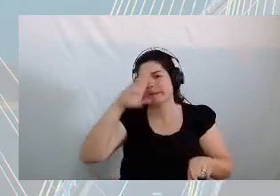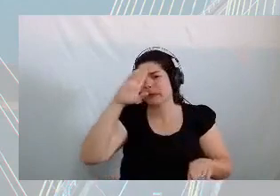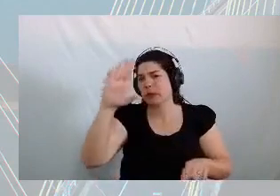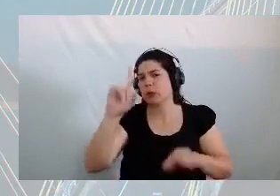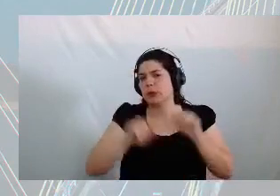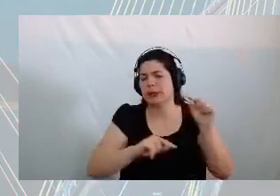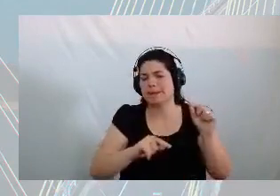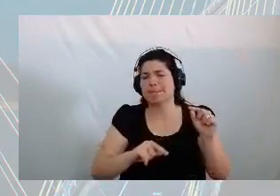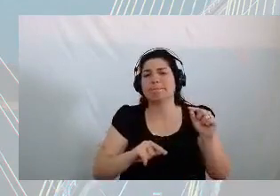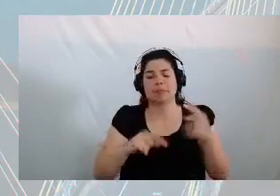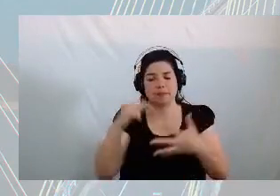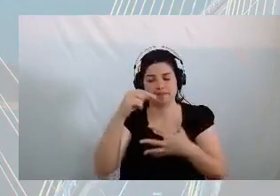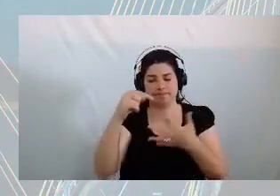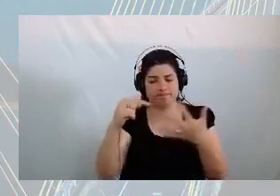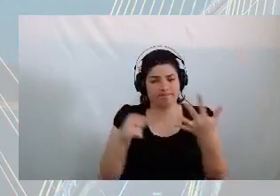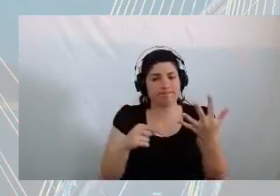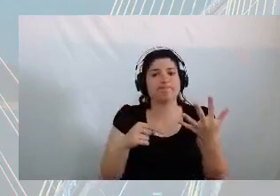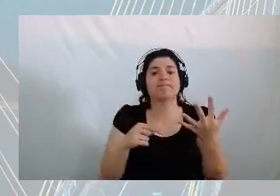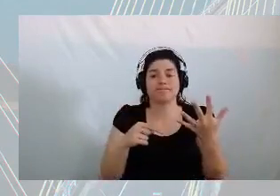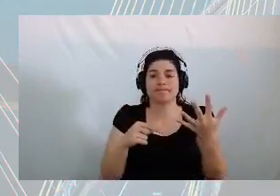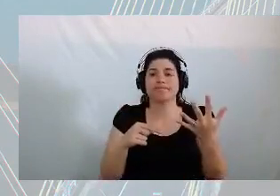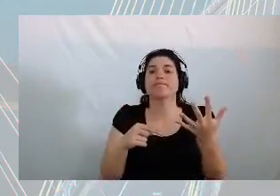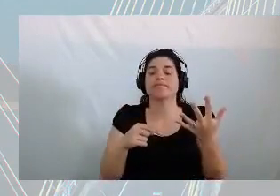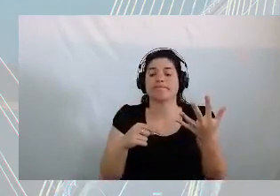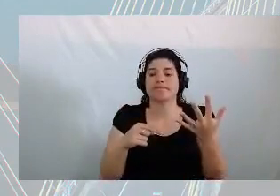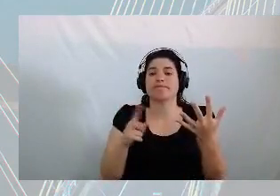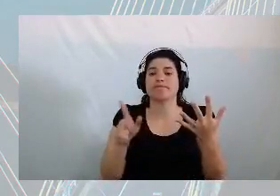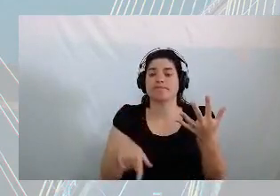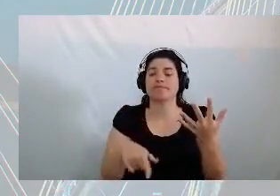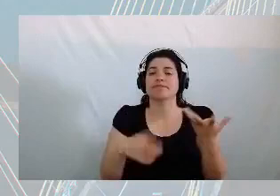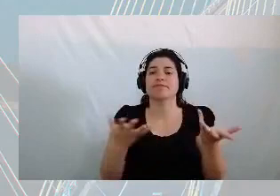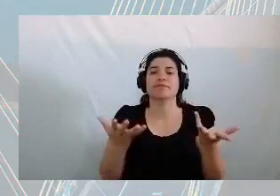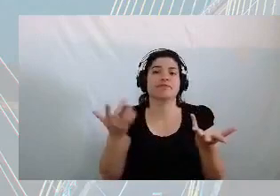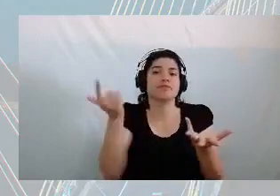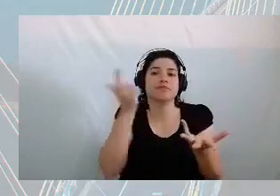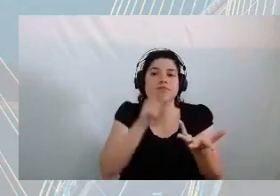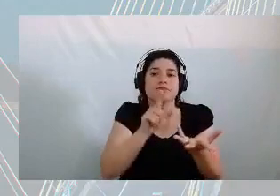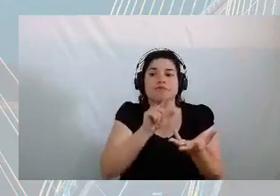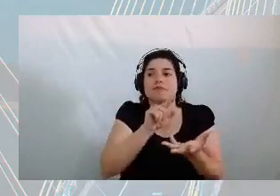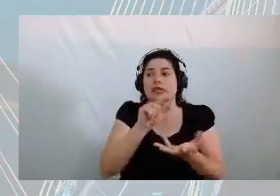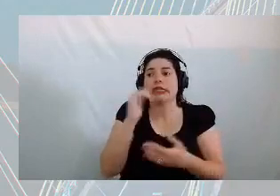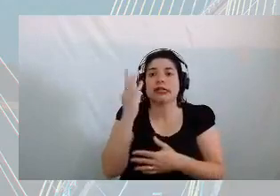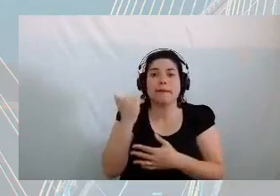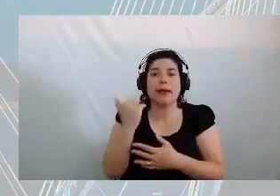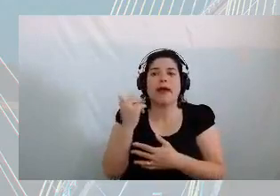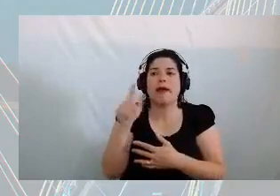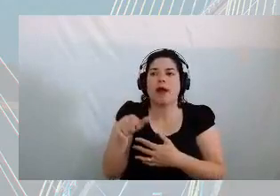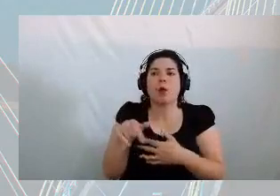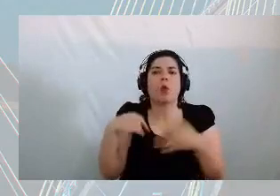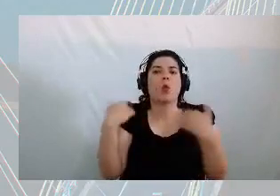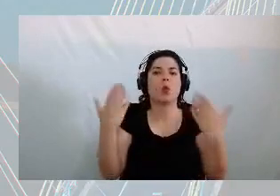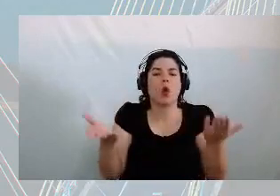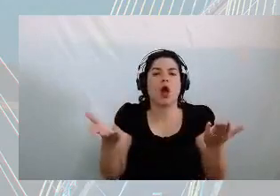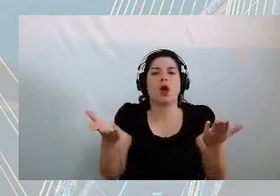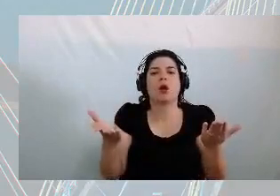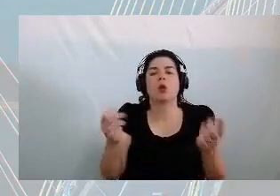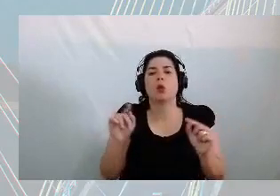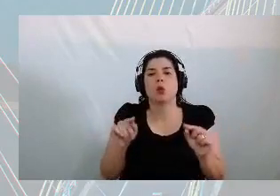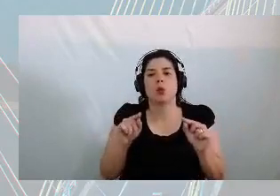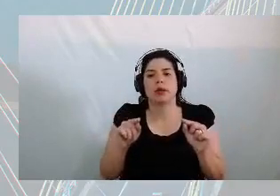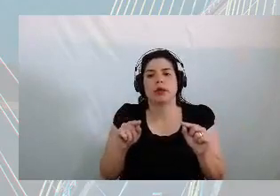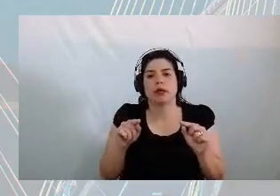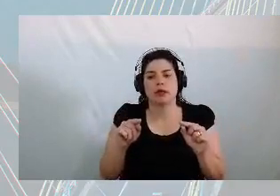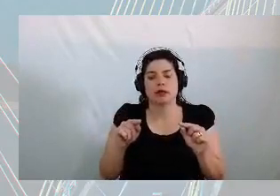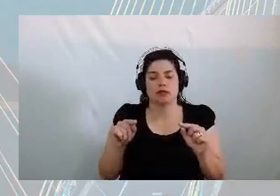principais stakeholders que vão poder realizar essa visão, né? Daí a gente está falando de pessoas, stakeholders dentro de casa,